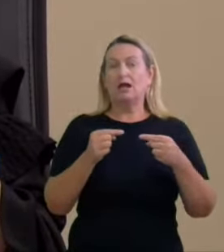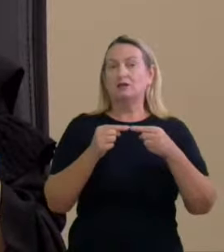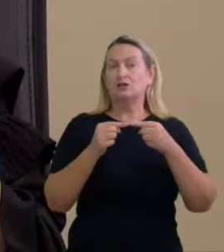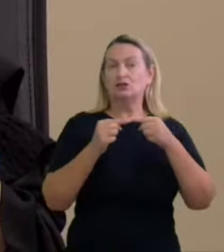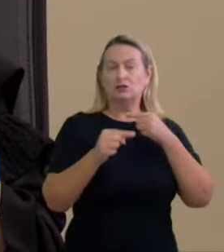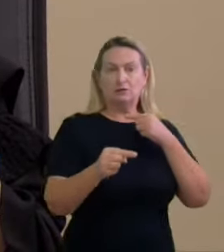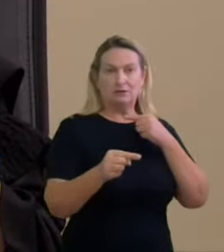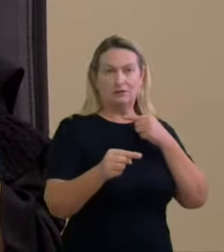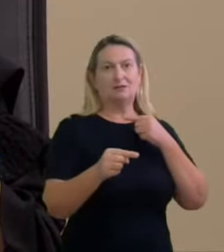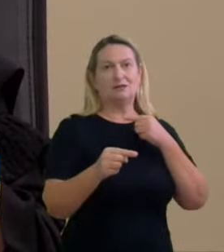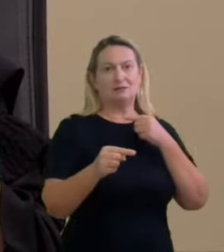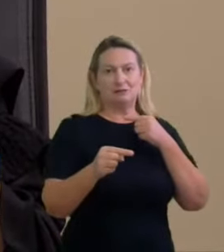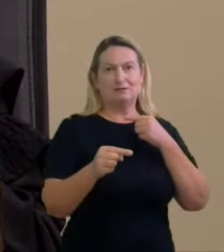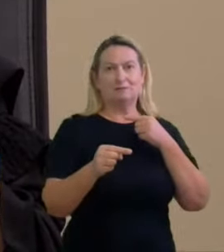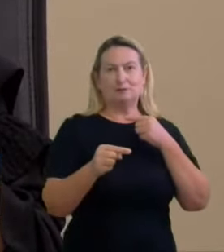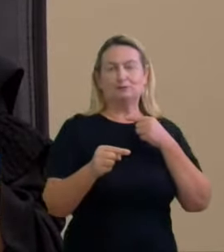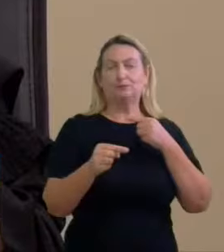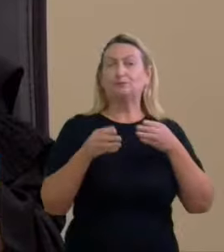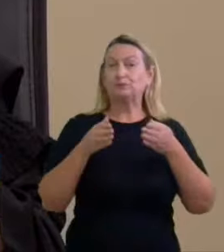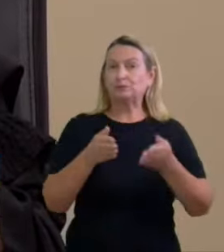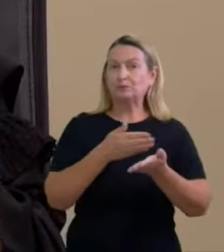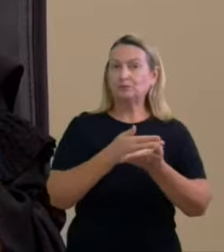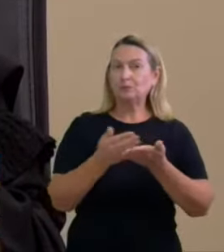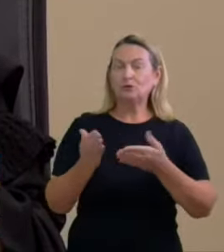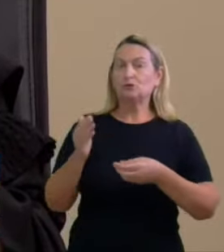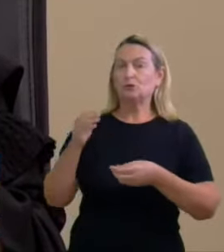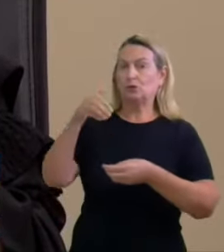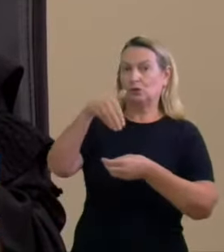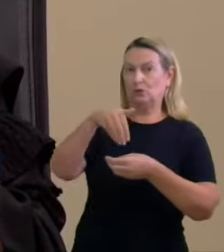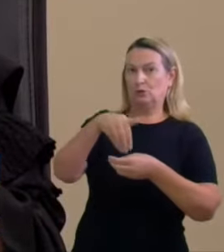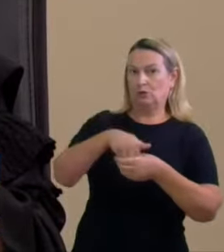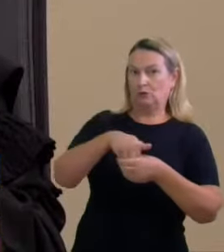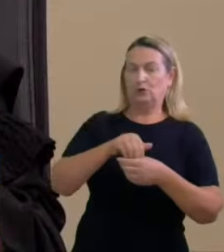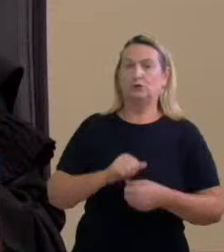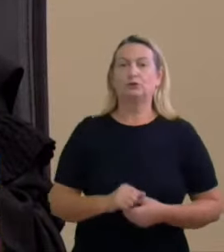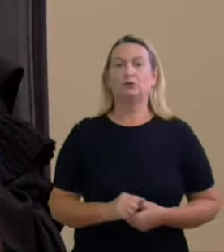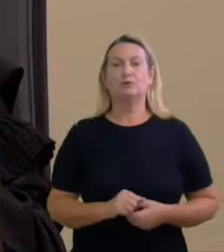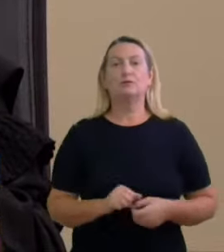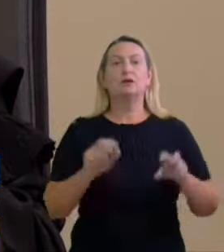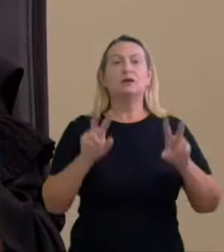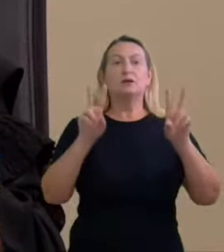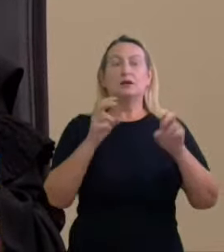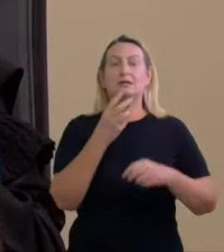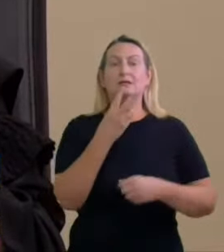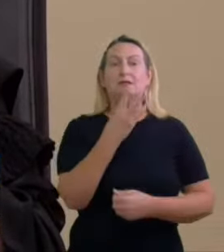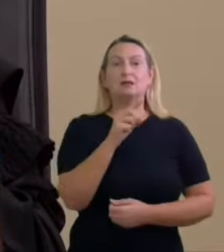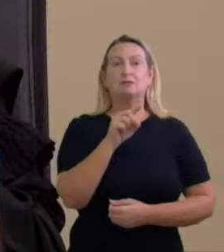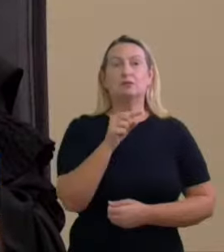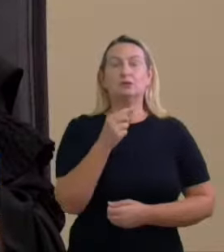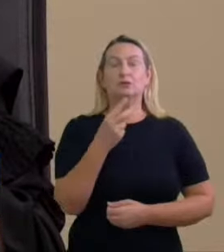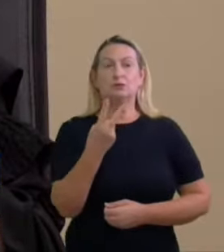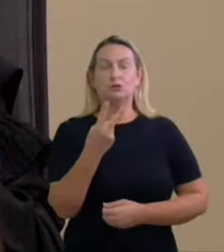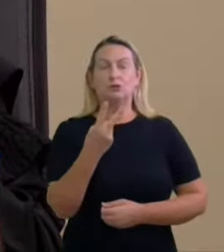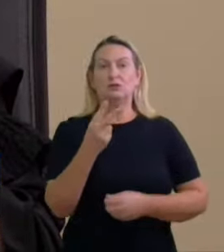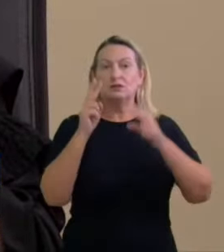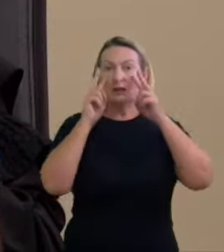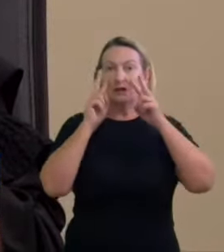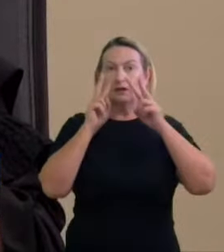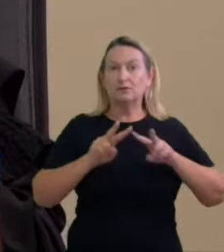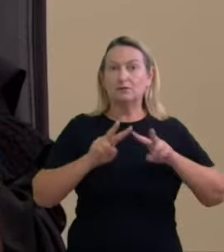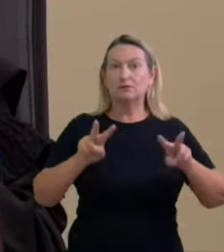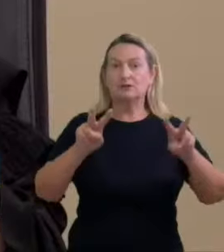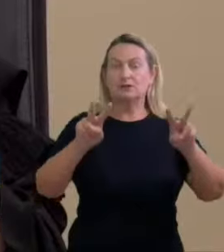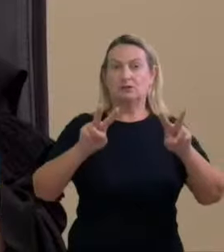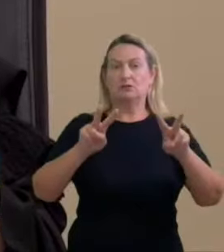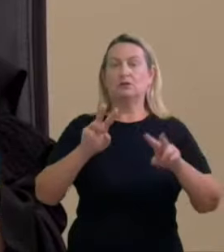acabou lançando como no seu voto eu intitulo ao capítulo 3.2 como o paradigma do Joaquim